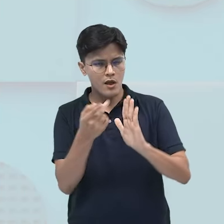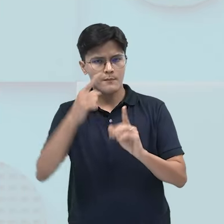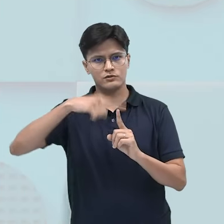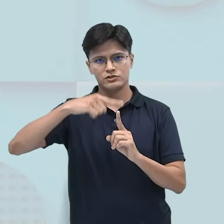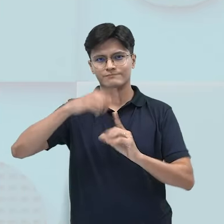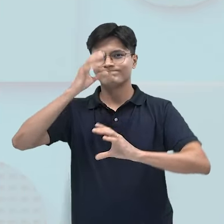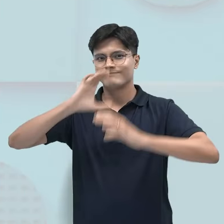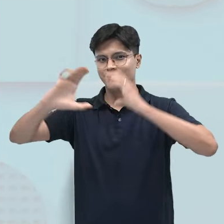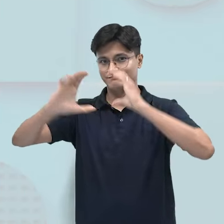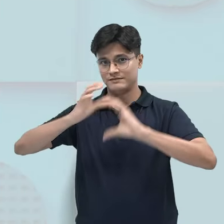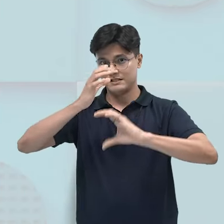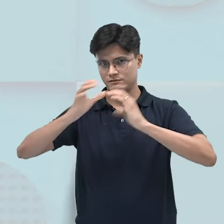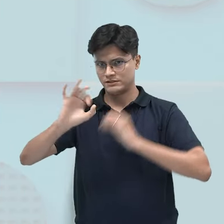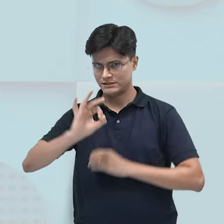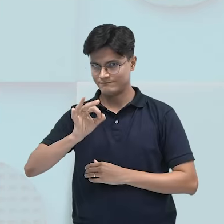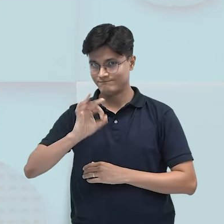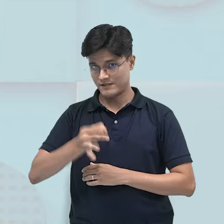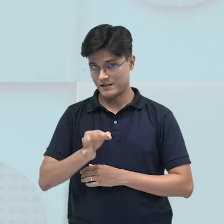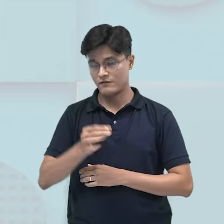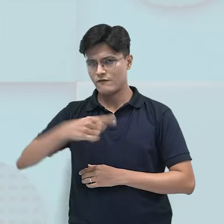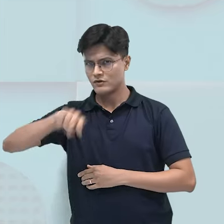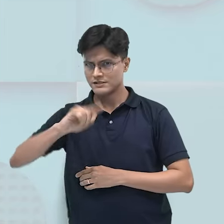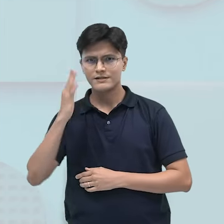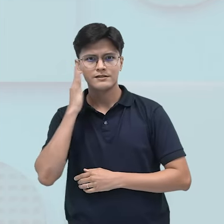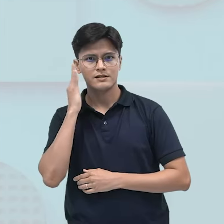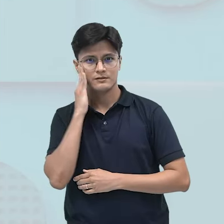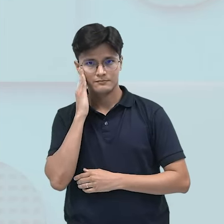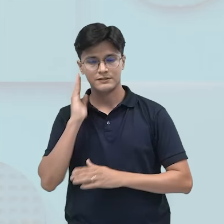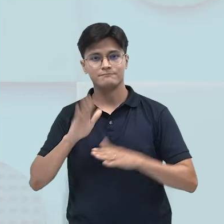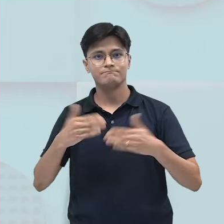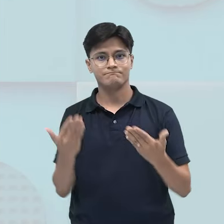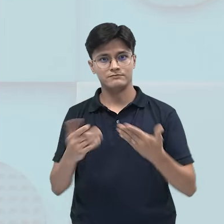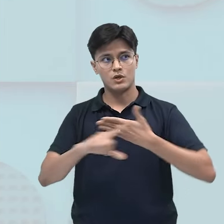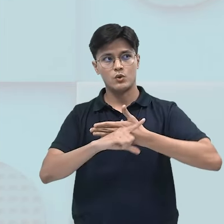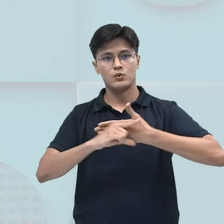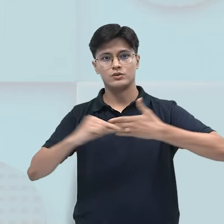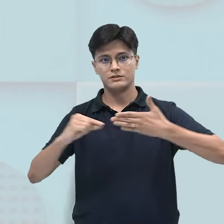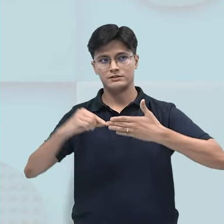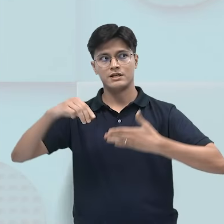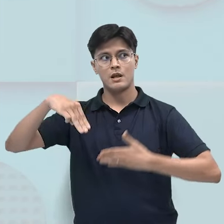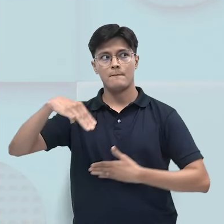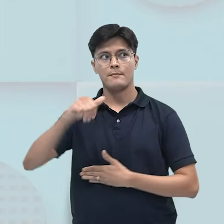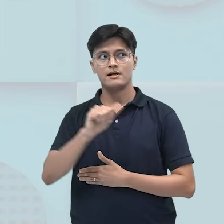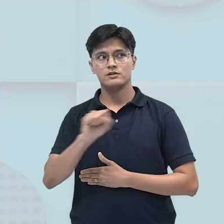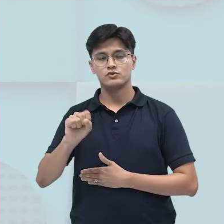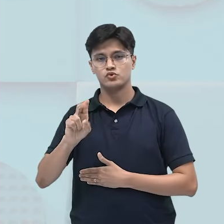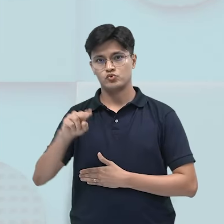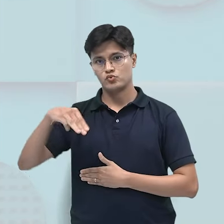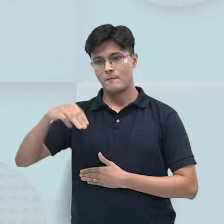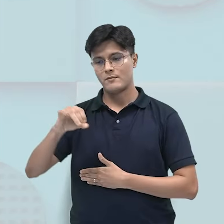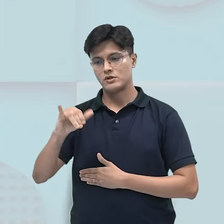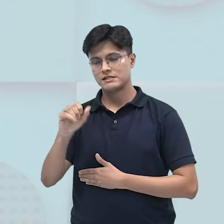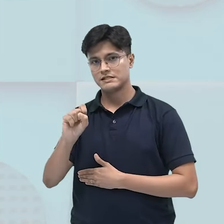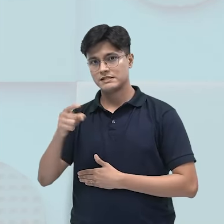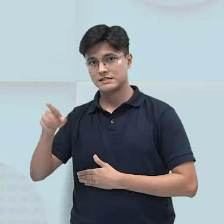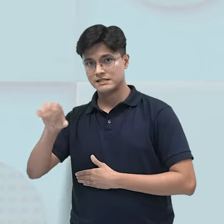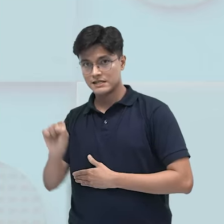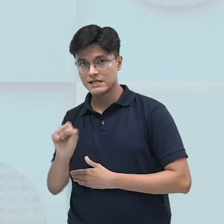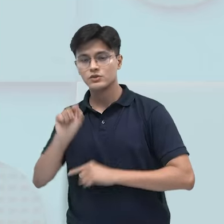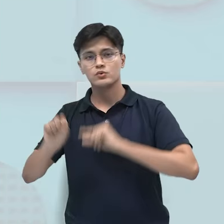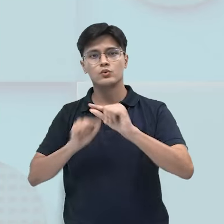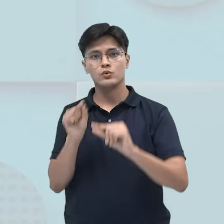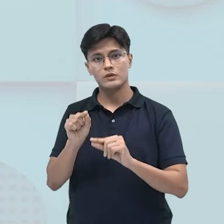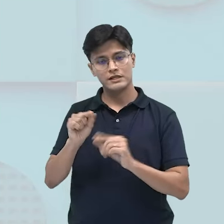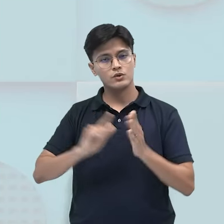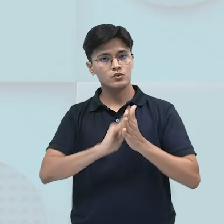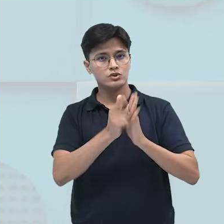disso? Então, de acordo com Massu Moisés, o gênero literário, o que ele é? O gênero literário,